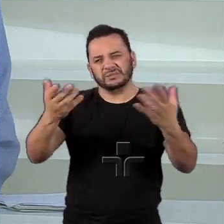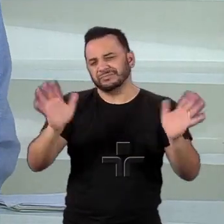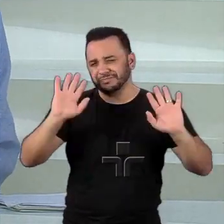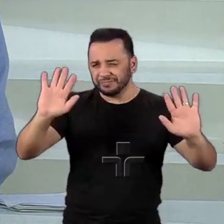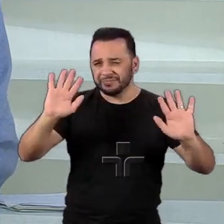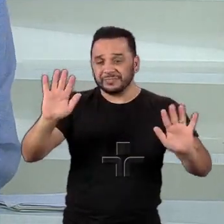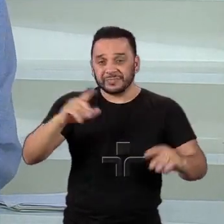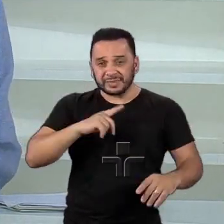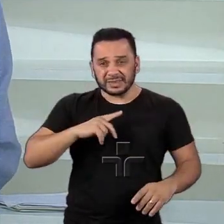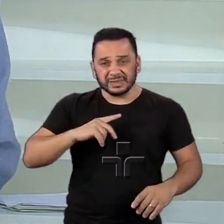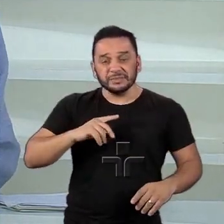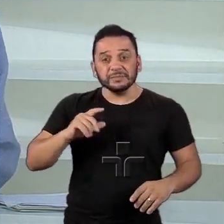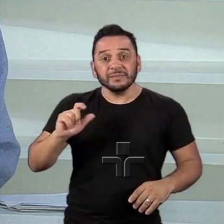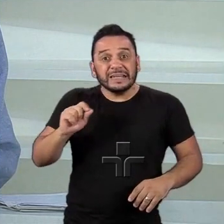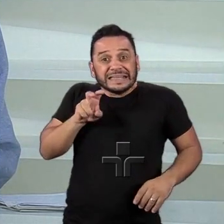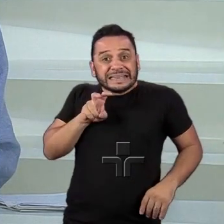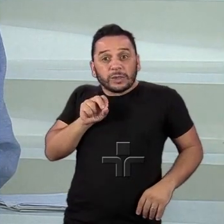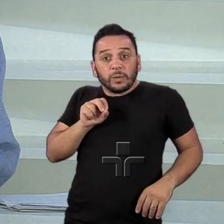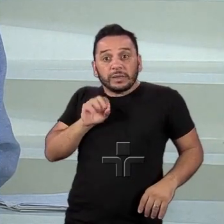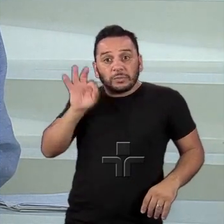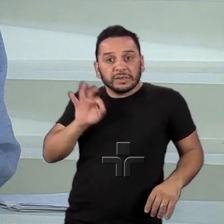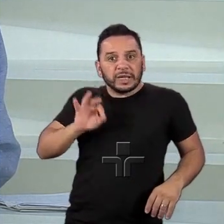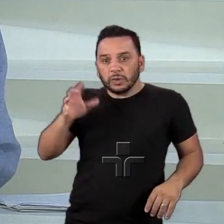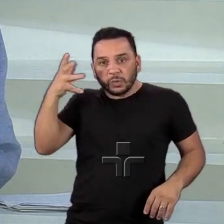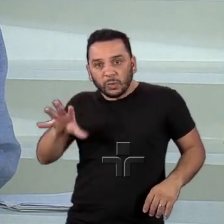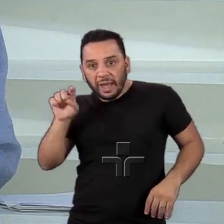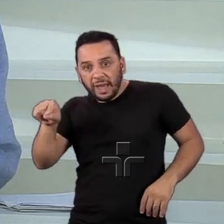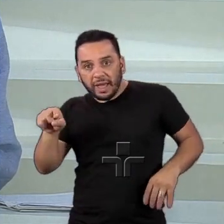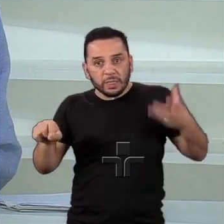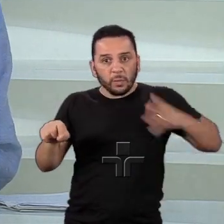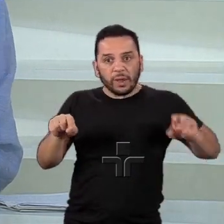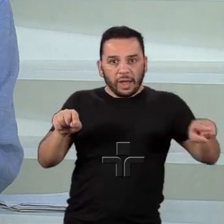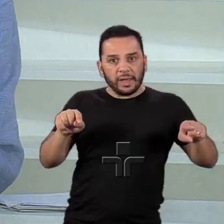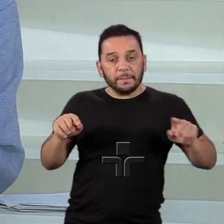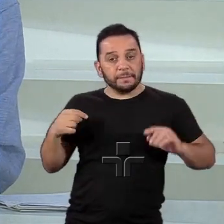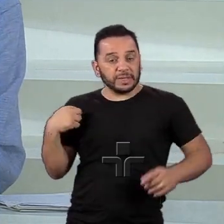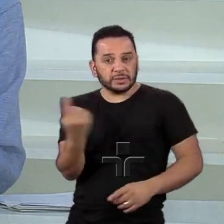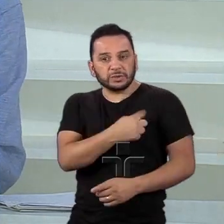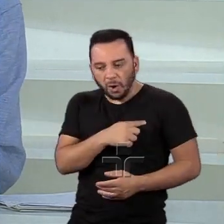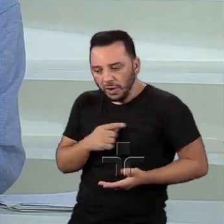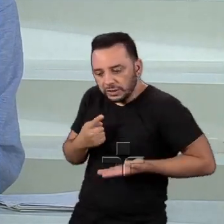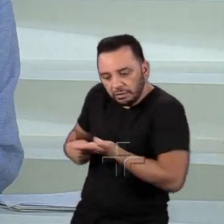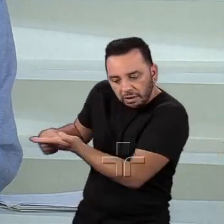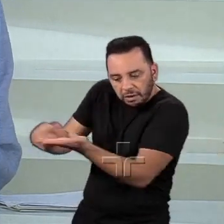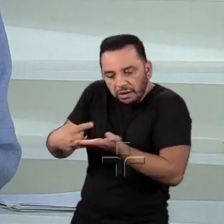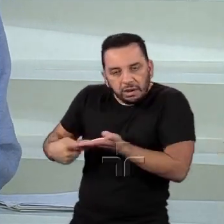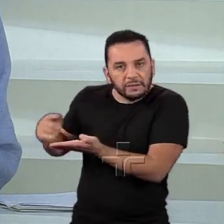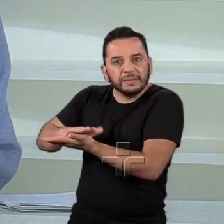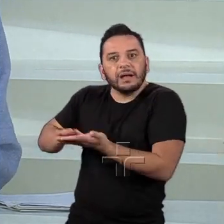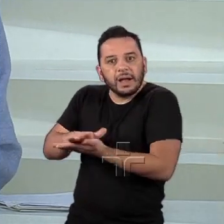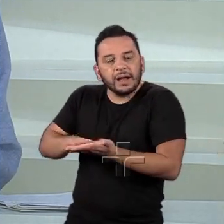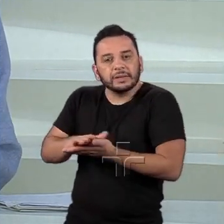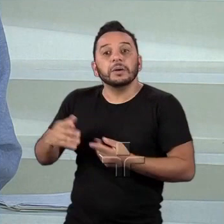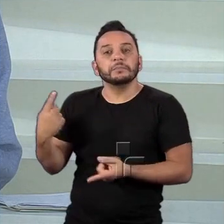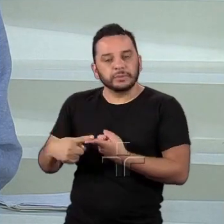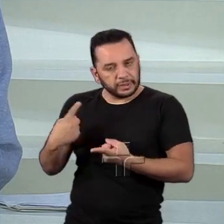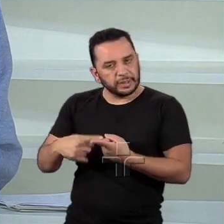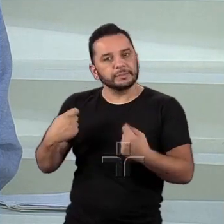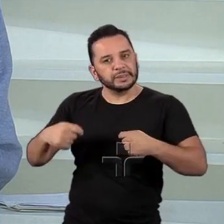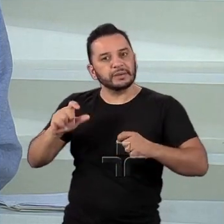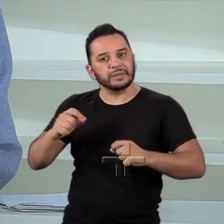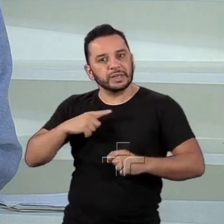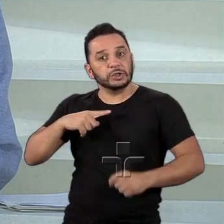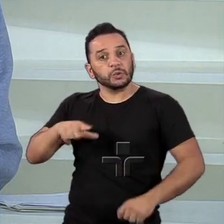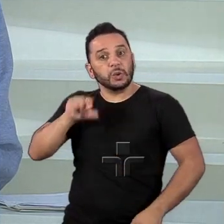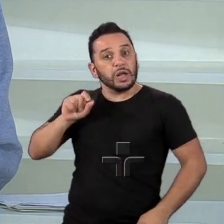E tem 50% que não os querem, mas estão desorganizados, porque nós não tivemos prudência de organizar uma candidatura popular,